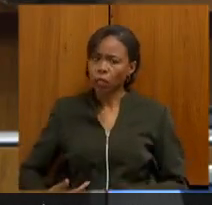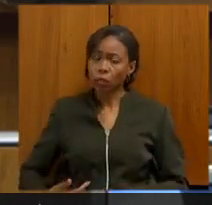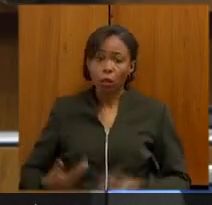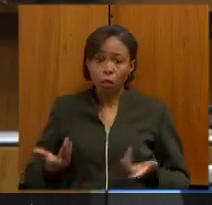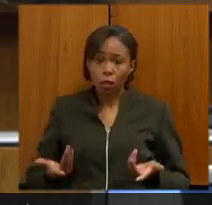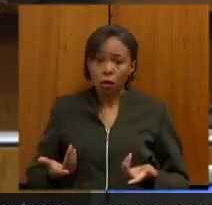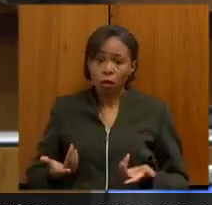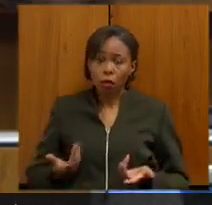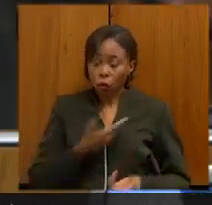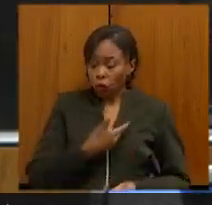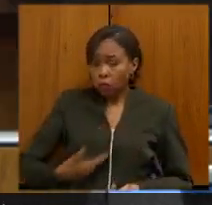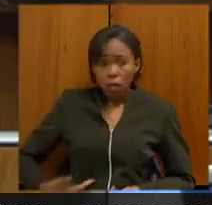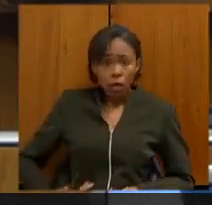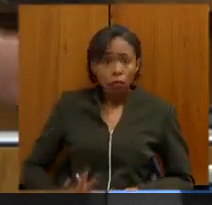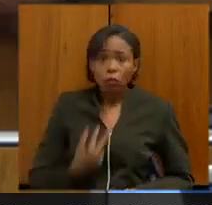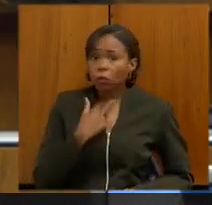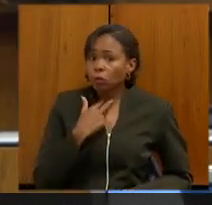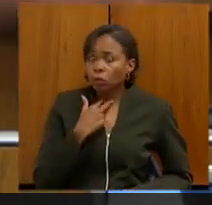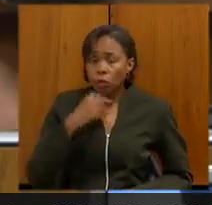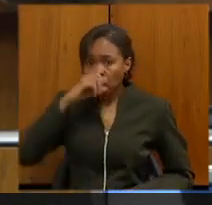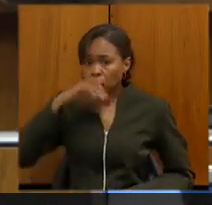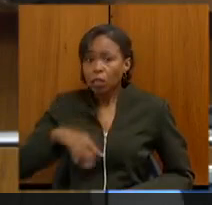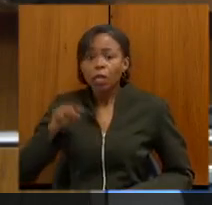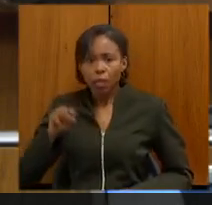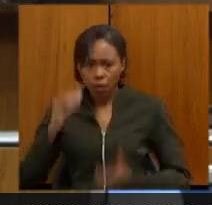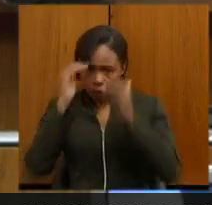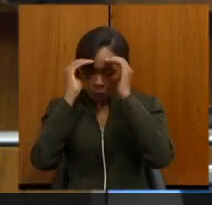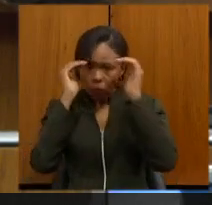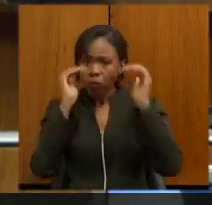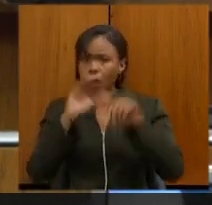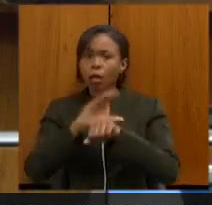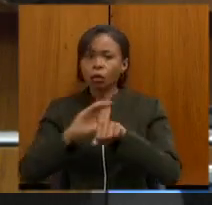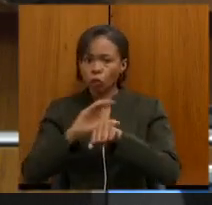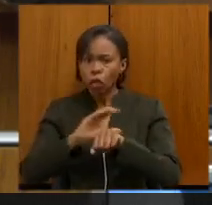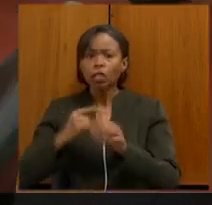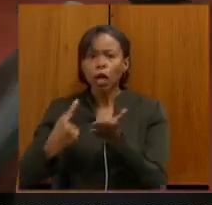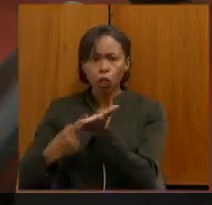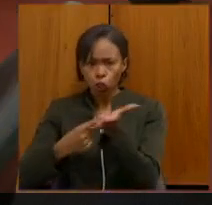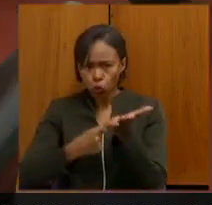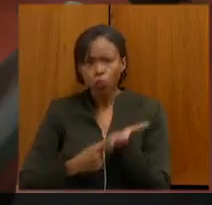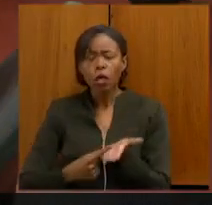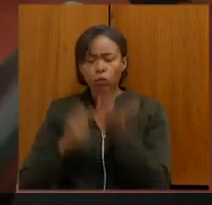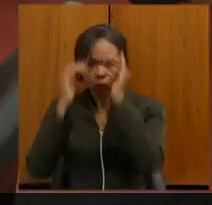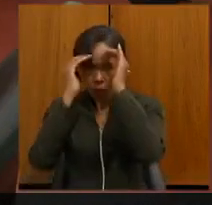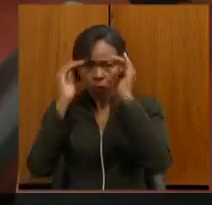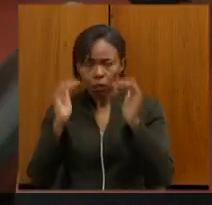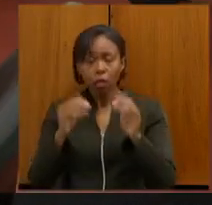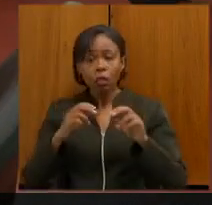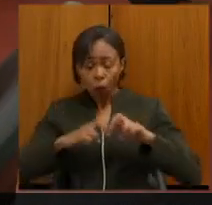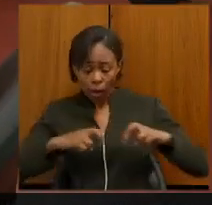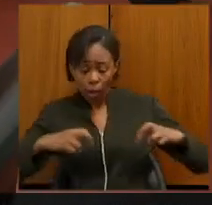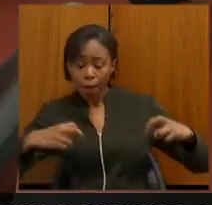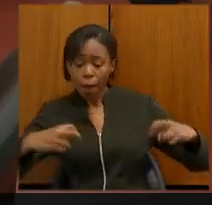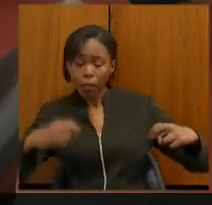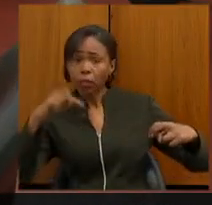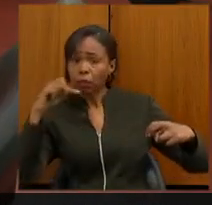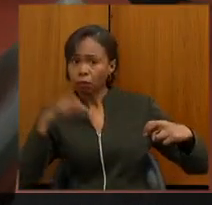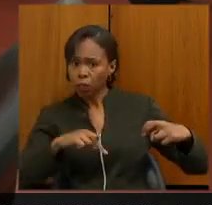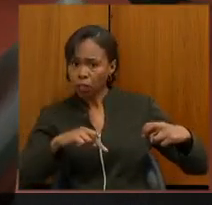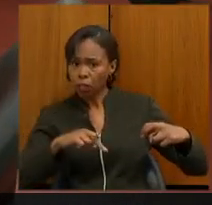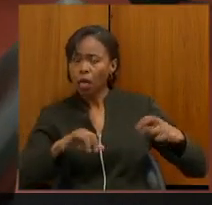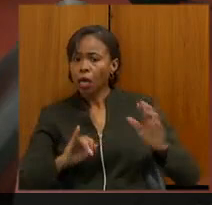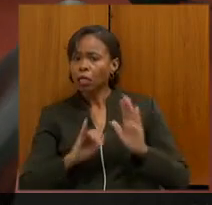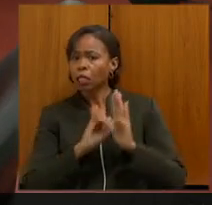cumprir os direitos humanos Cumprir o que está na Constituição e nos tratados estão a mesa a natureza da mesa tem que